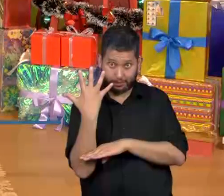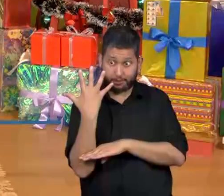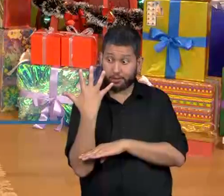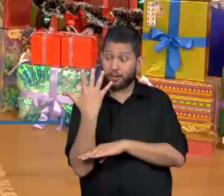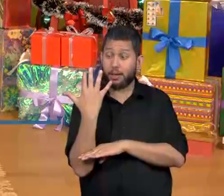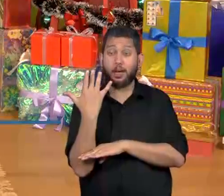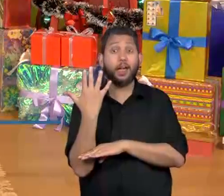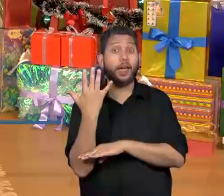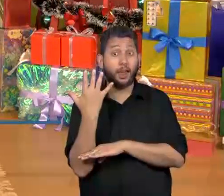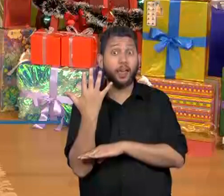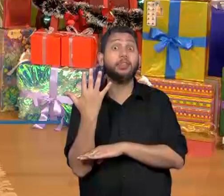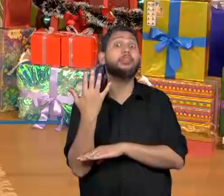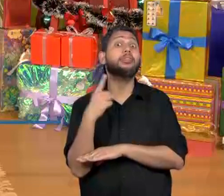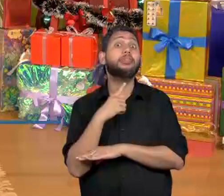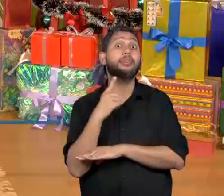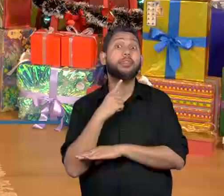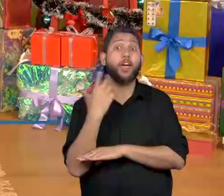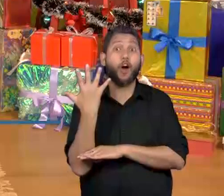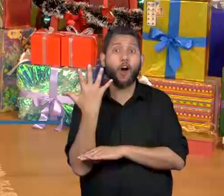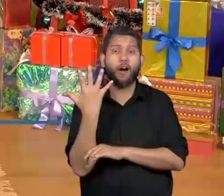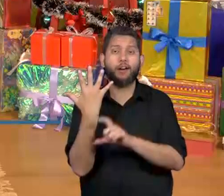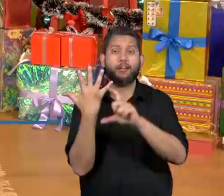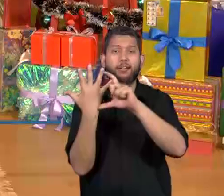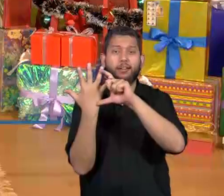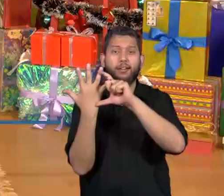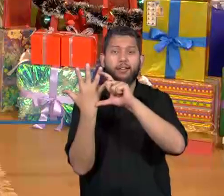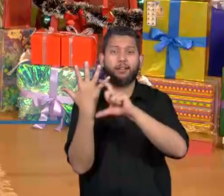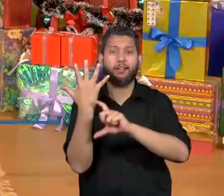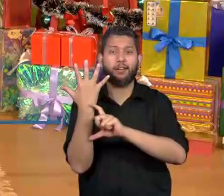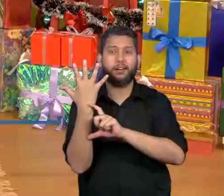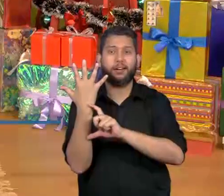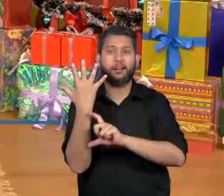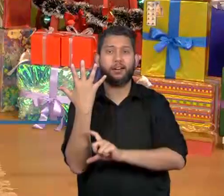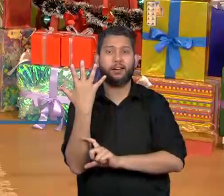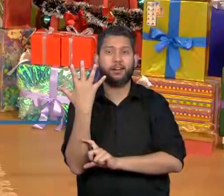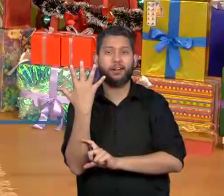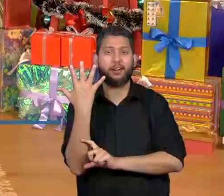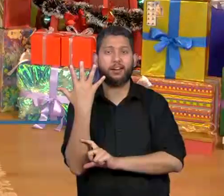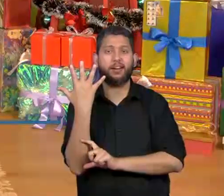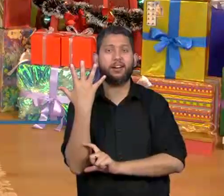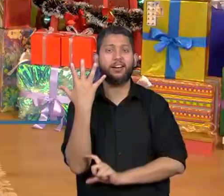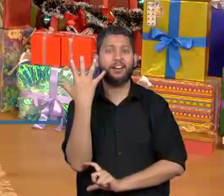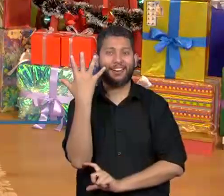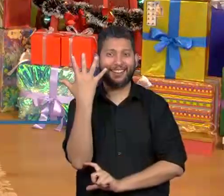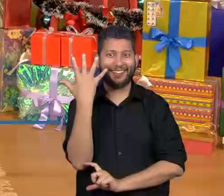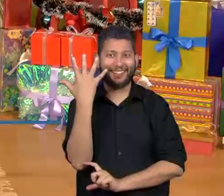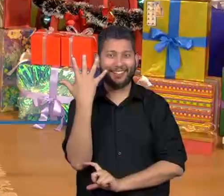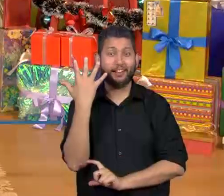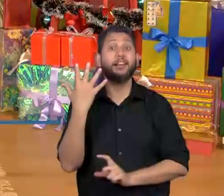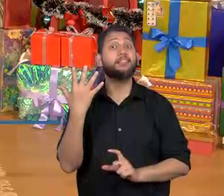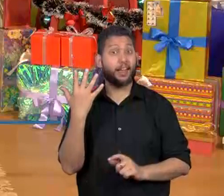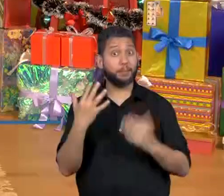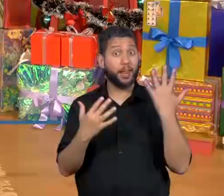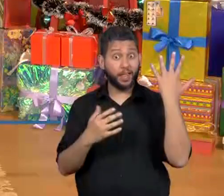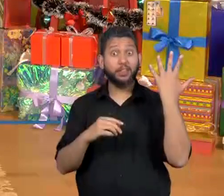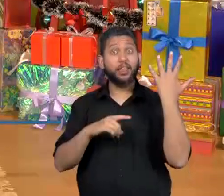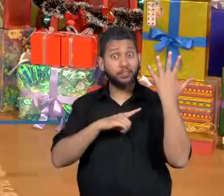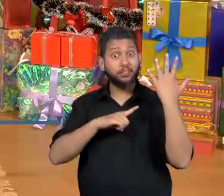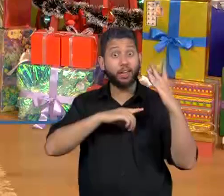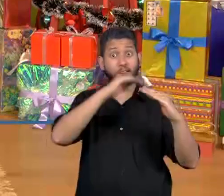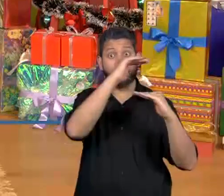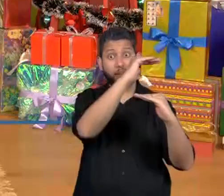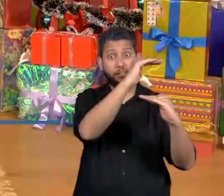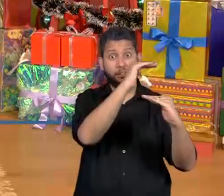suas partes ou, sim, estruturas específicas. Então, se os nossos estudantes irem por esse caminho, eles